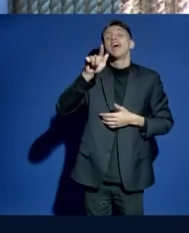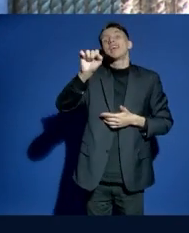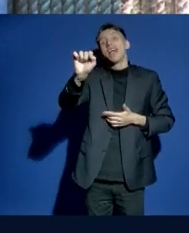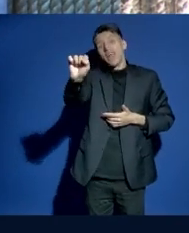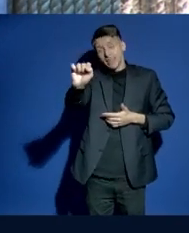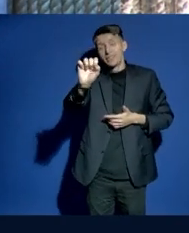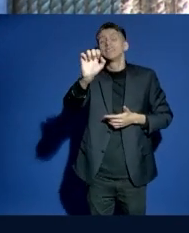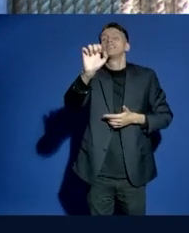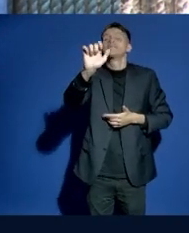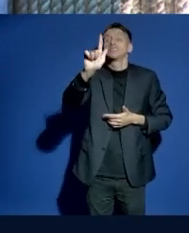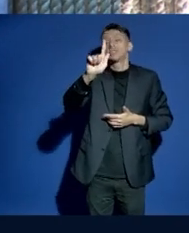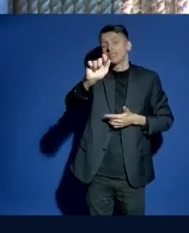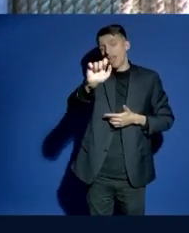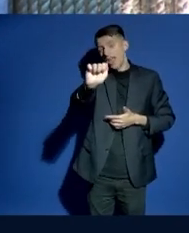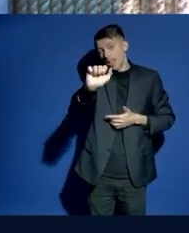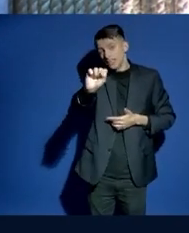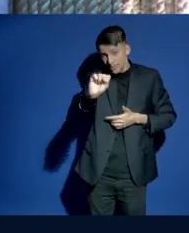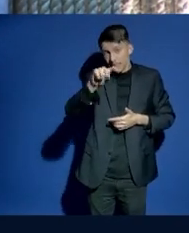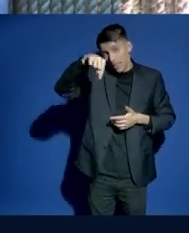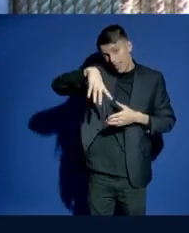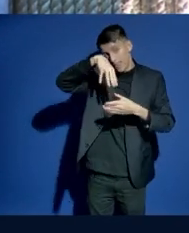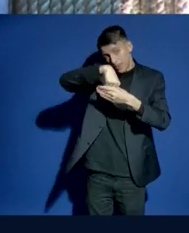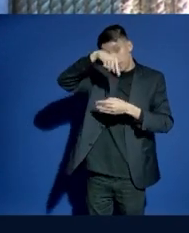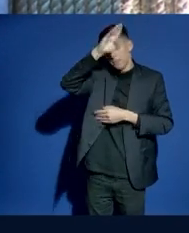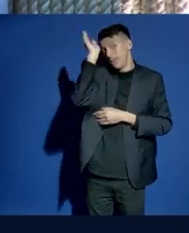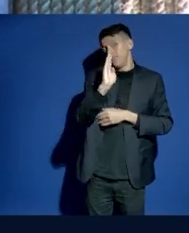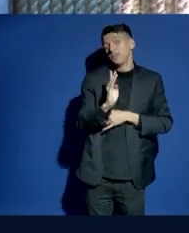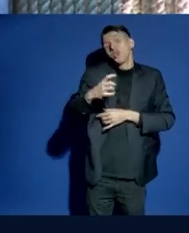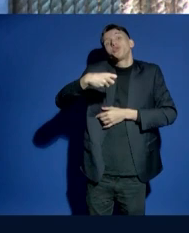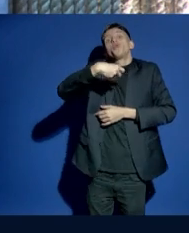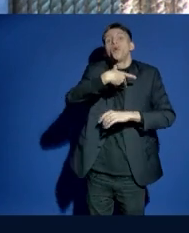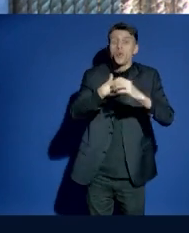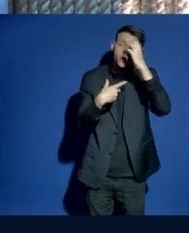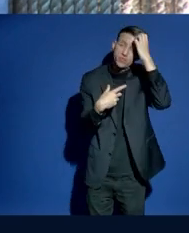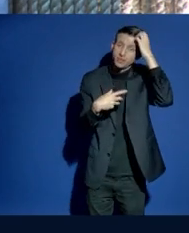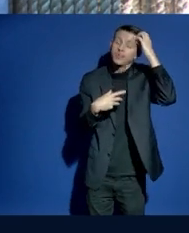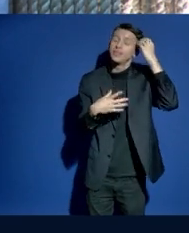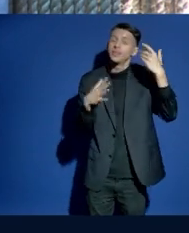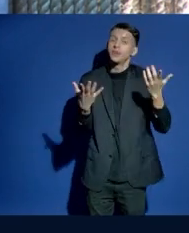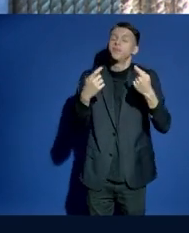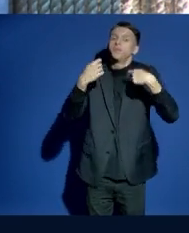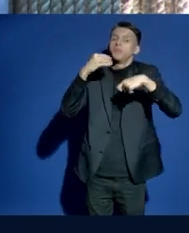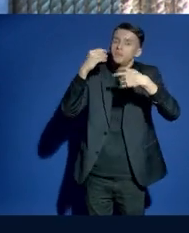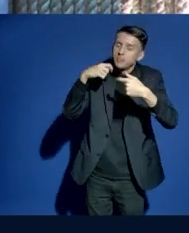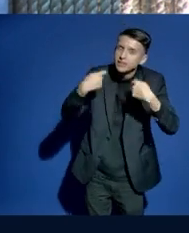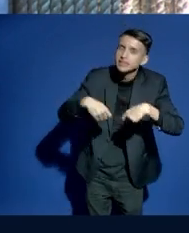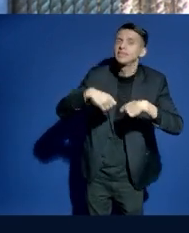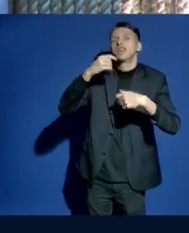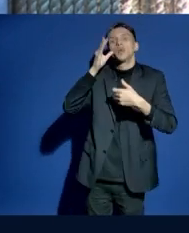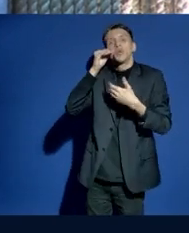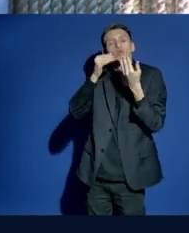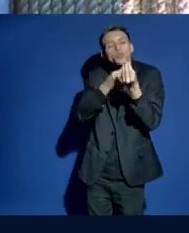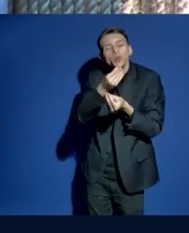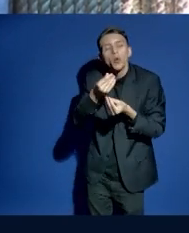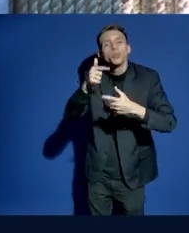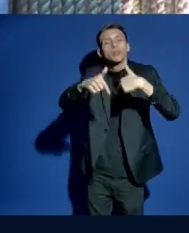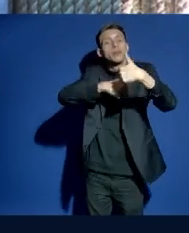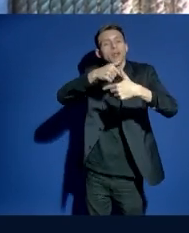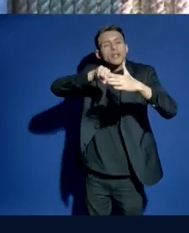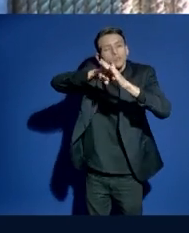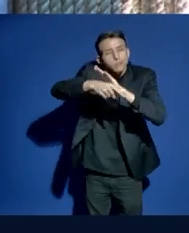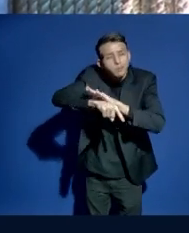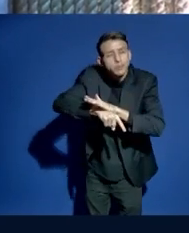forma ele é novo também no nosso país então demanda um pouco mais de curiosidade intelectual para se aprofundar na dinâmica do próprio projeto